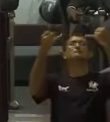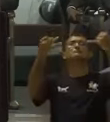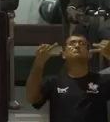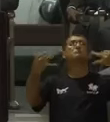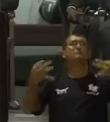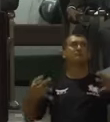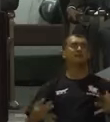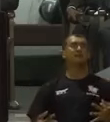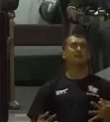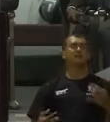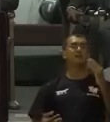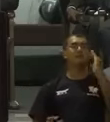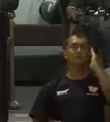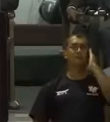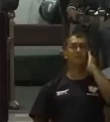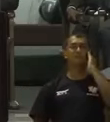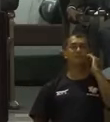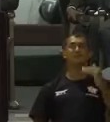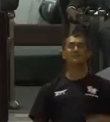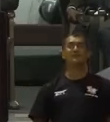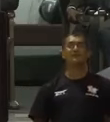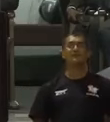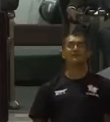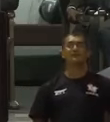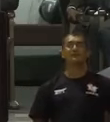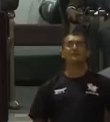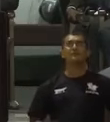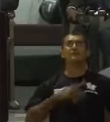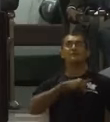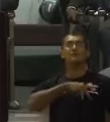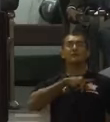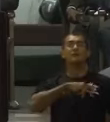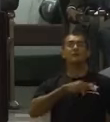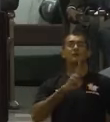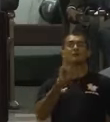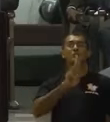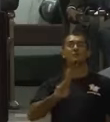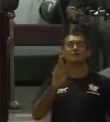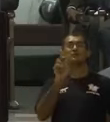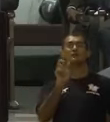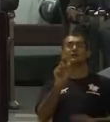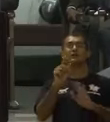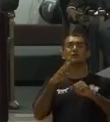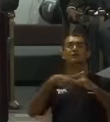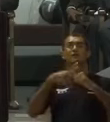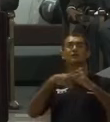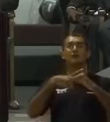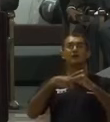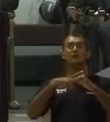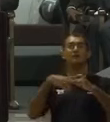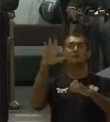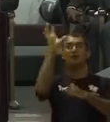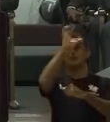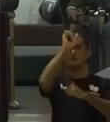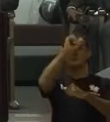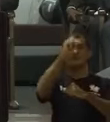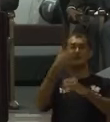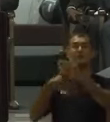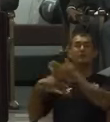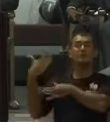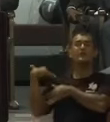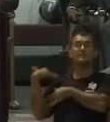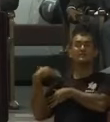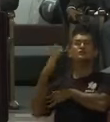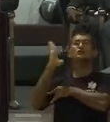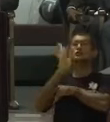exposição do dualismo da vida, Paulo usa o verbo aprender, conjugado no passado, quando ele diz